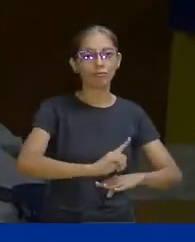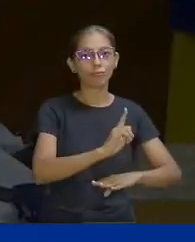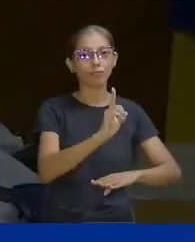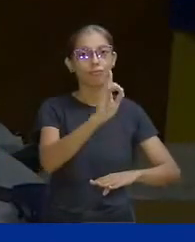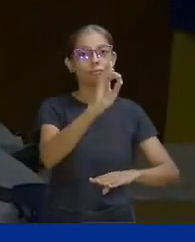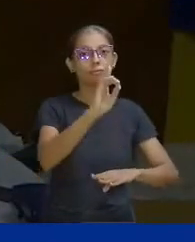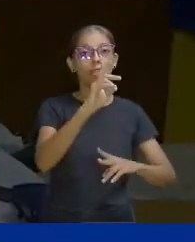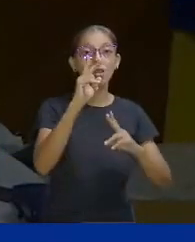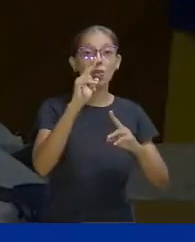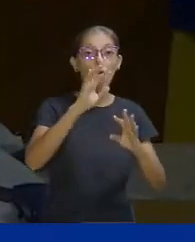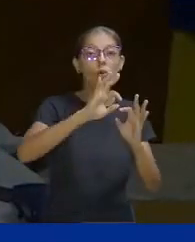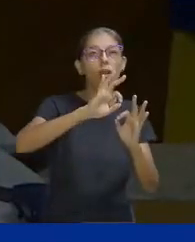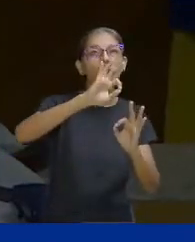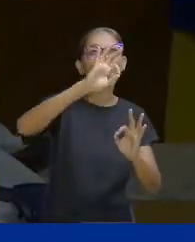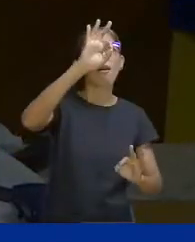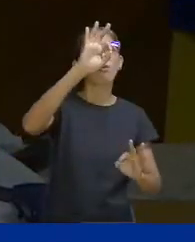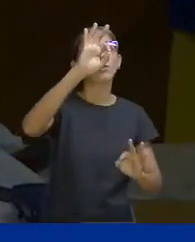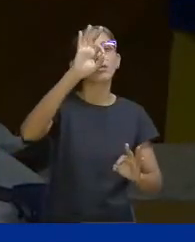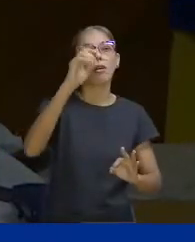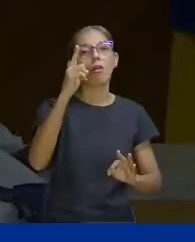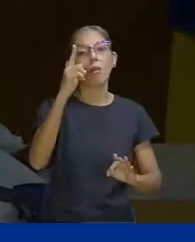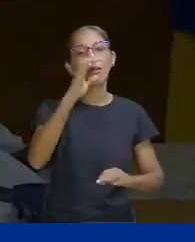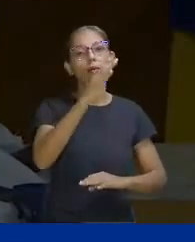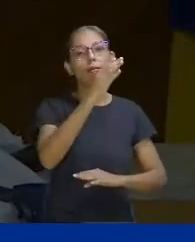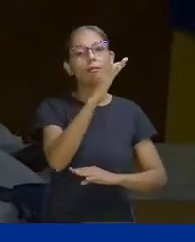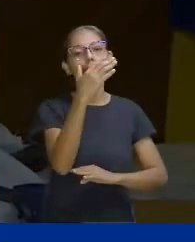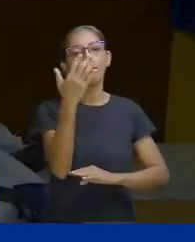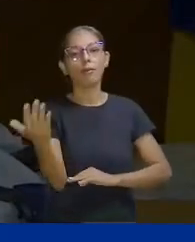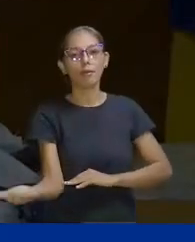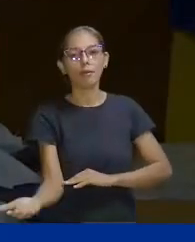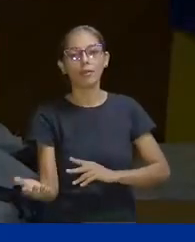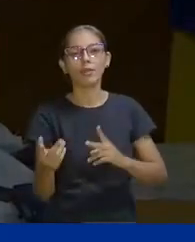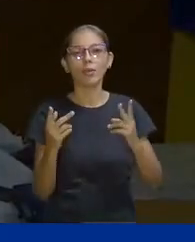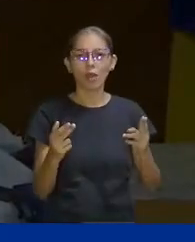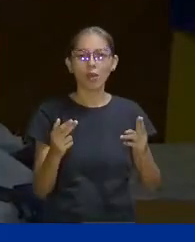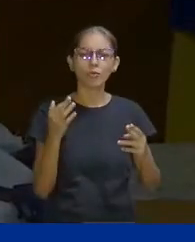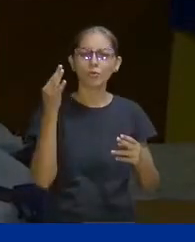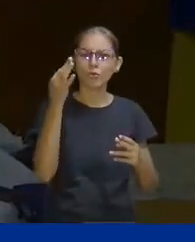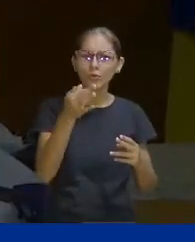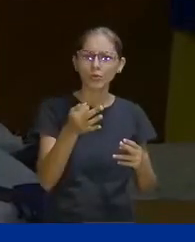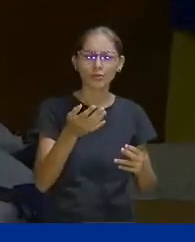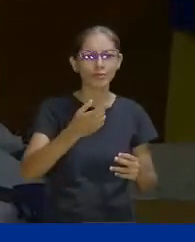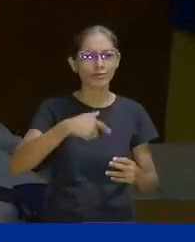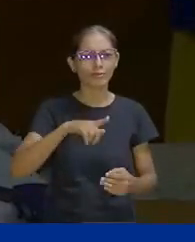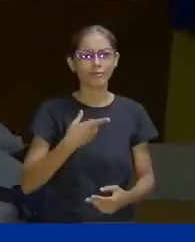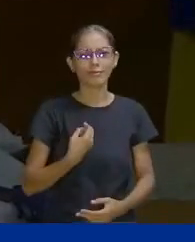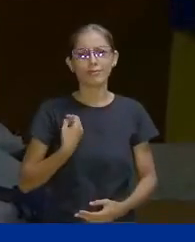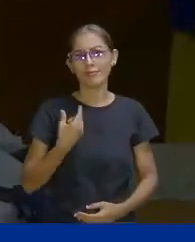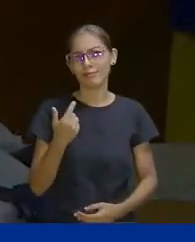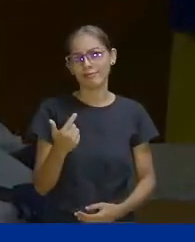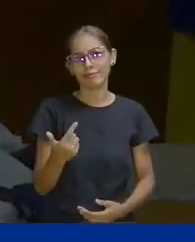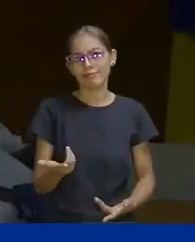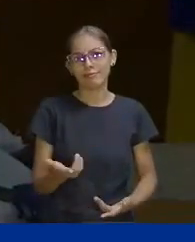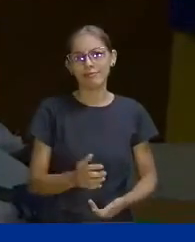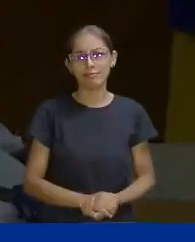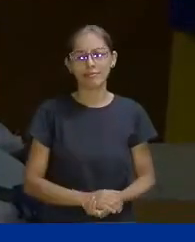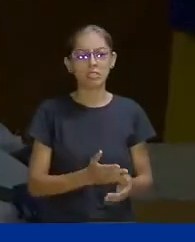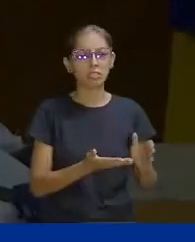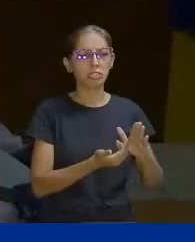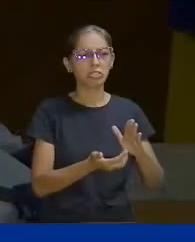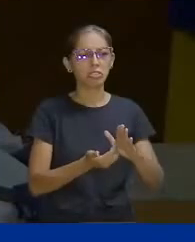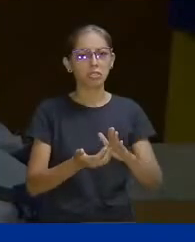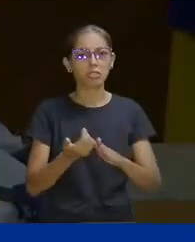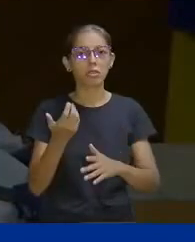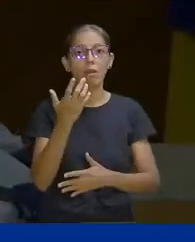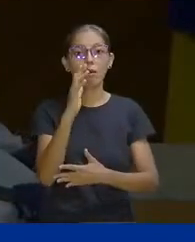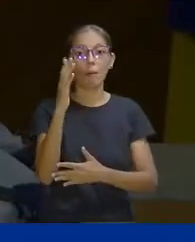foi legalmente abatida. Isso me faz pensar que tira um monte de árvore para nascer